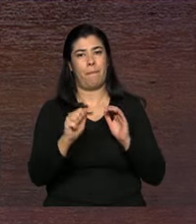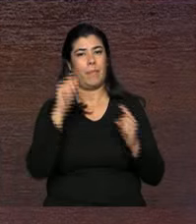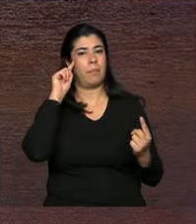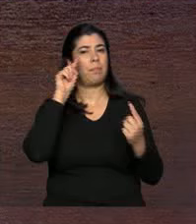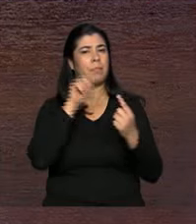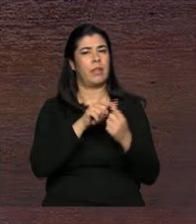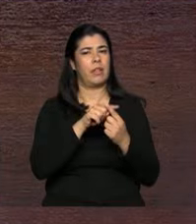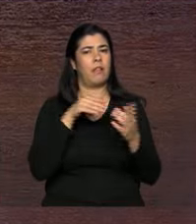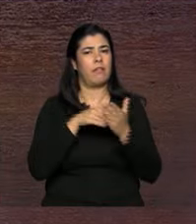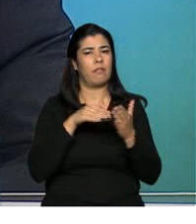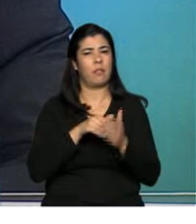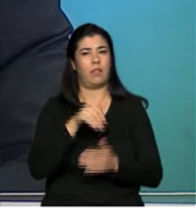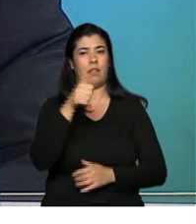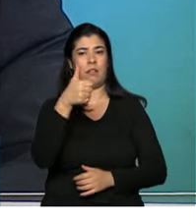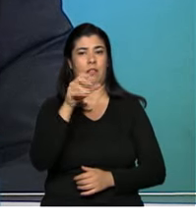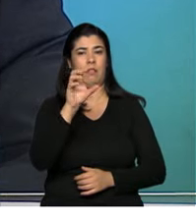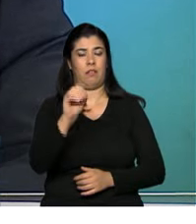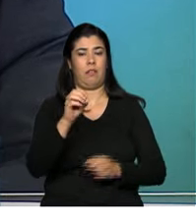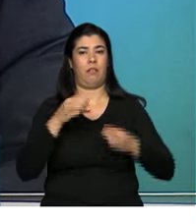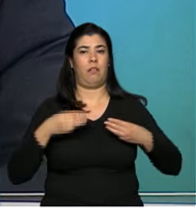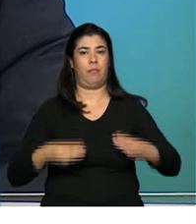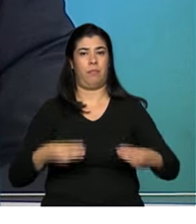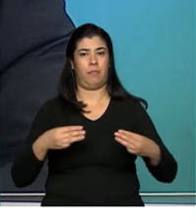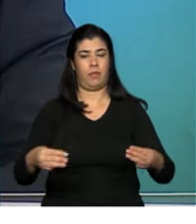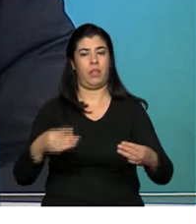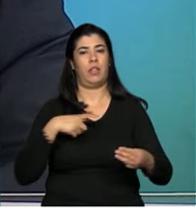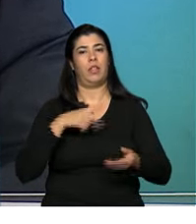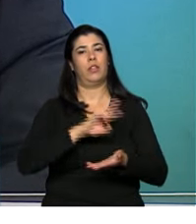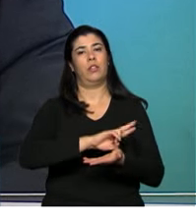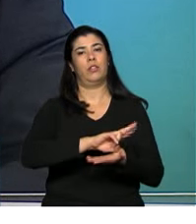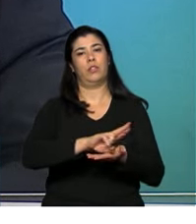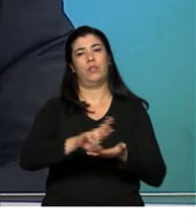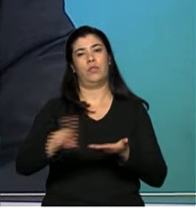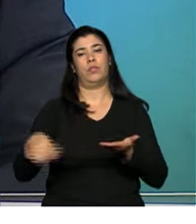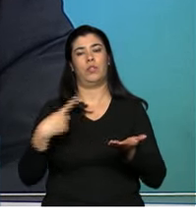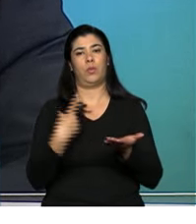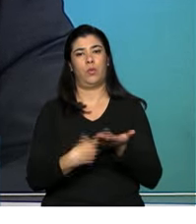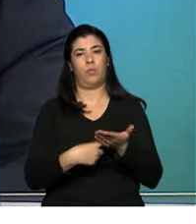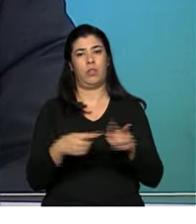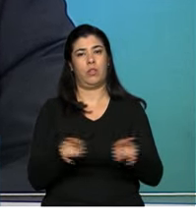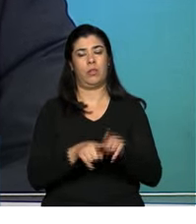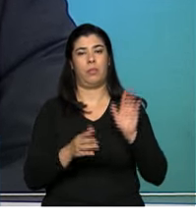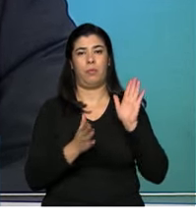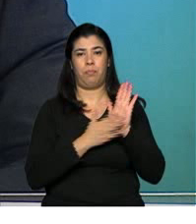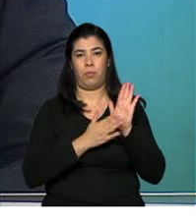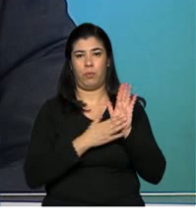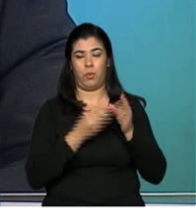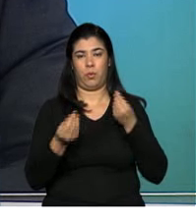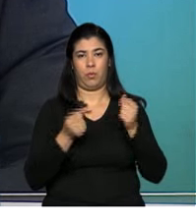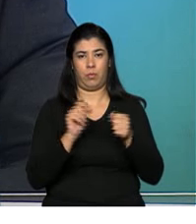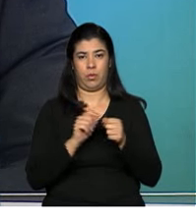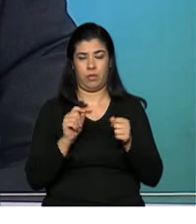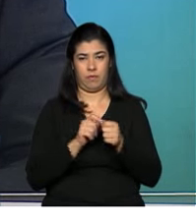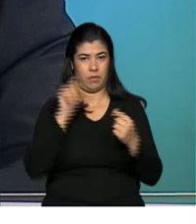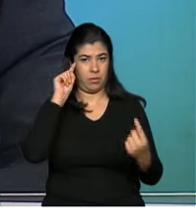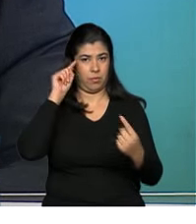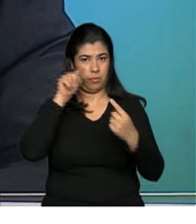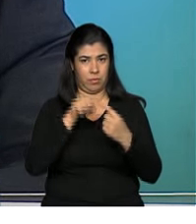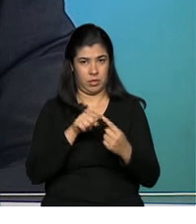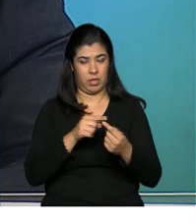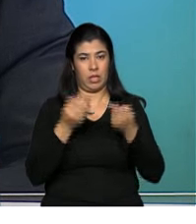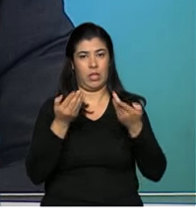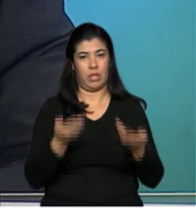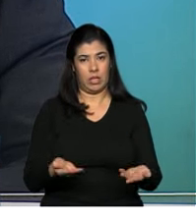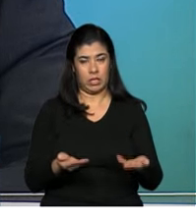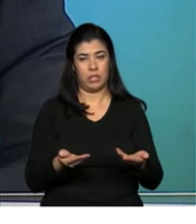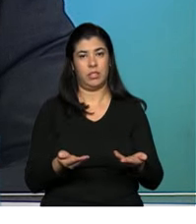Ministérios e Existem várias combinações várias propostas possíveis de fazer atingir essa meta e para construir essa